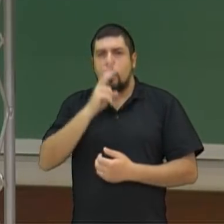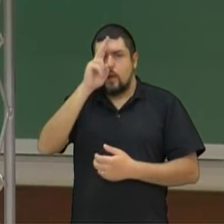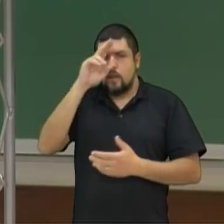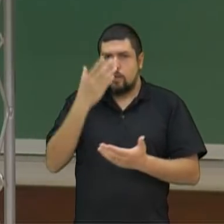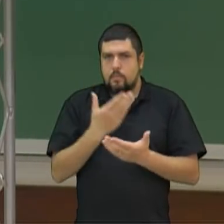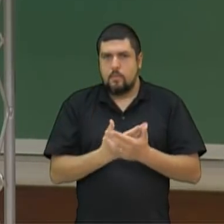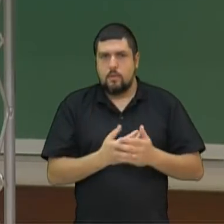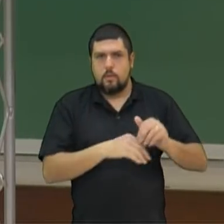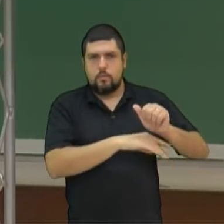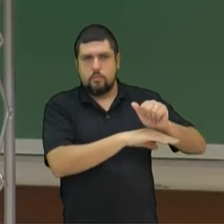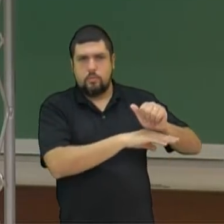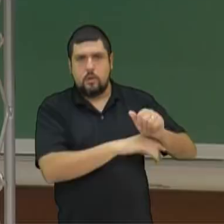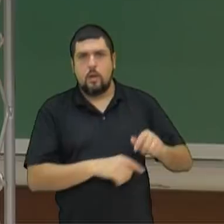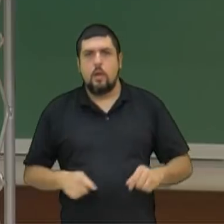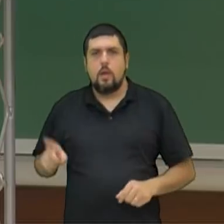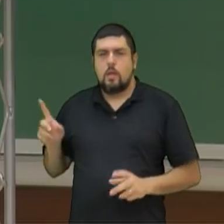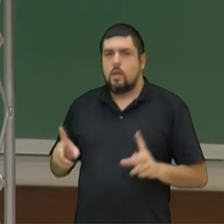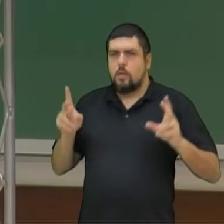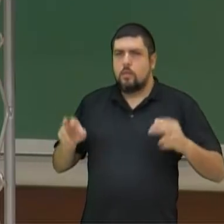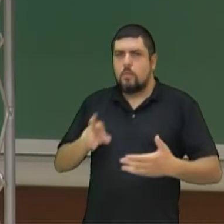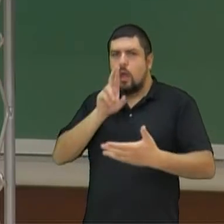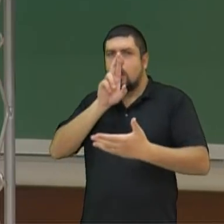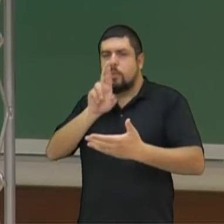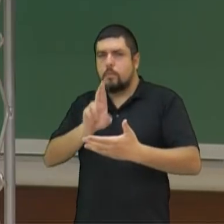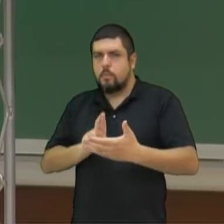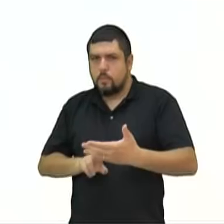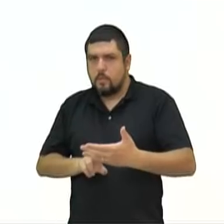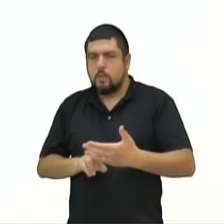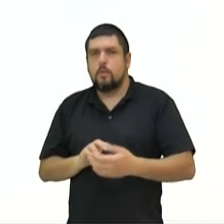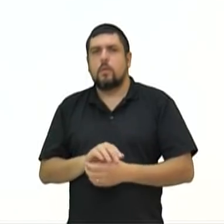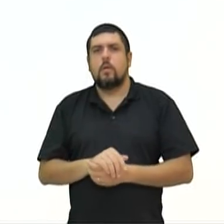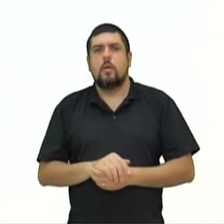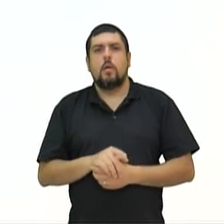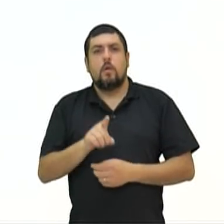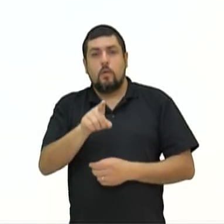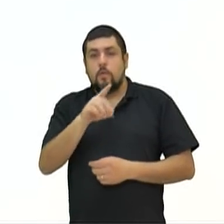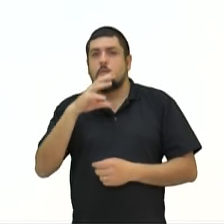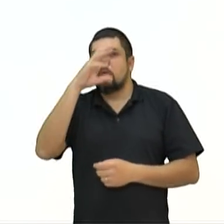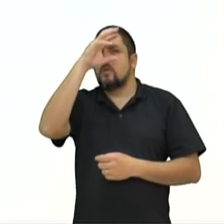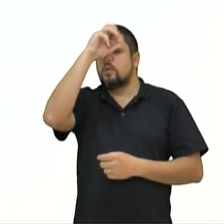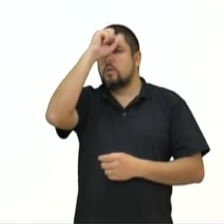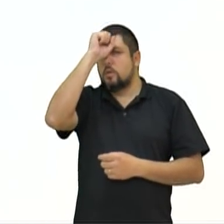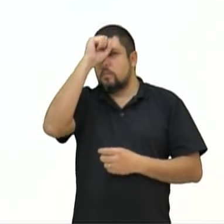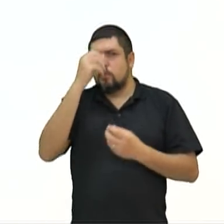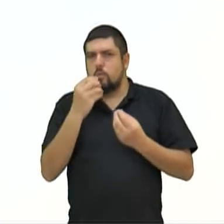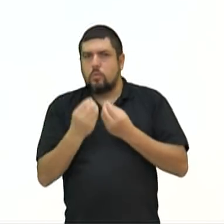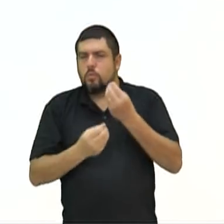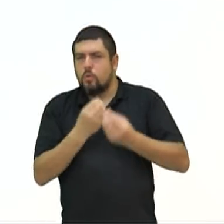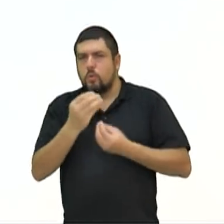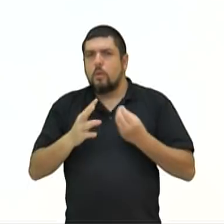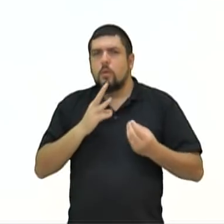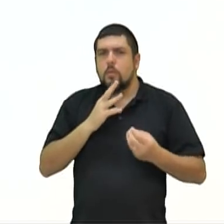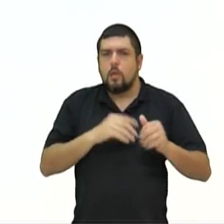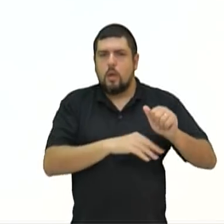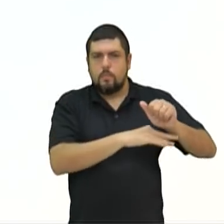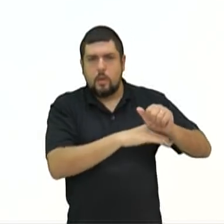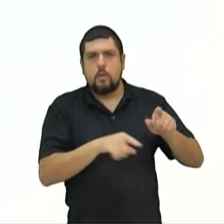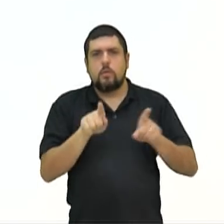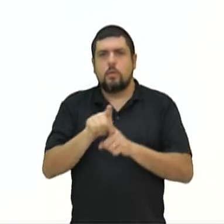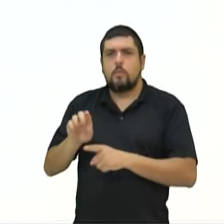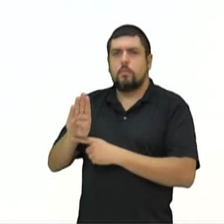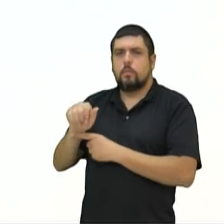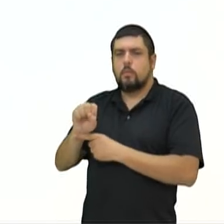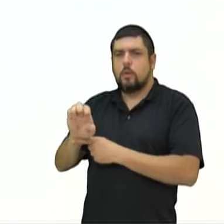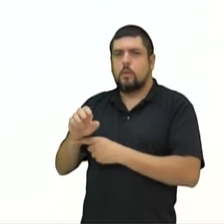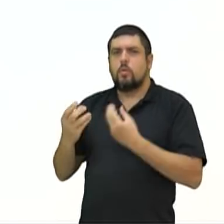Mesmo modelinho. Anota, responde. Você aprendeu a reconhecer os ácidos e as bases. E como é feita a nomenclatura